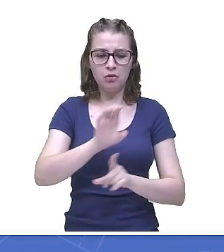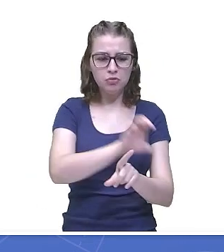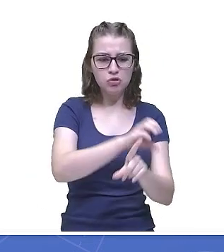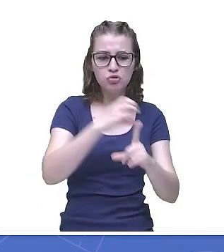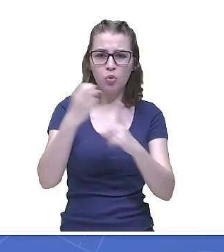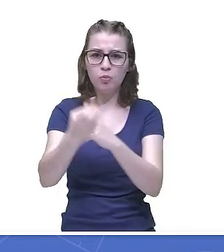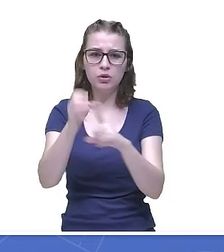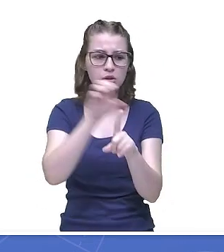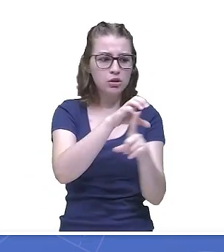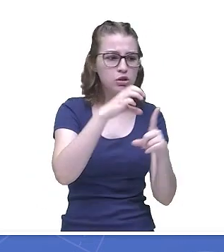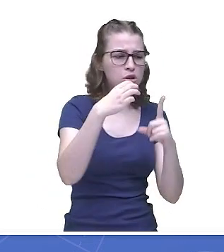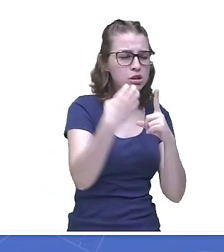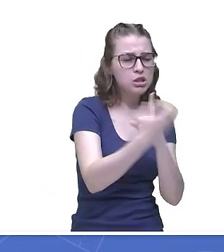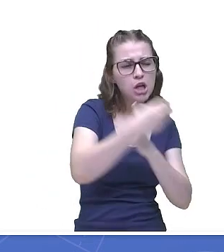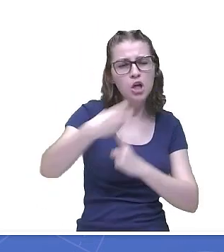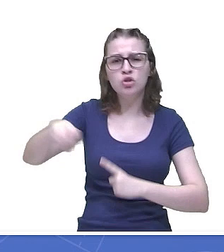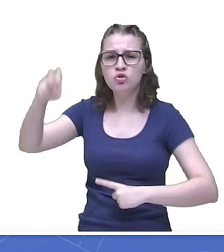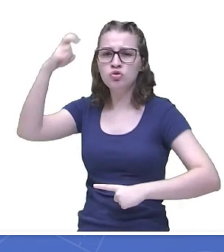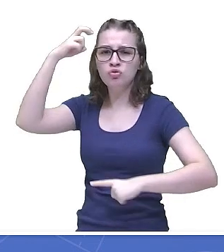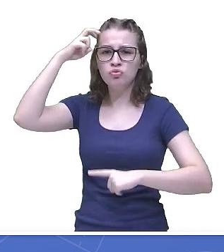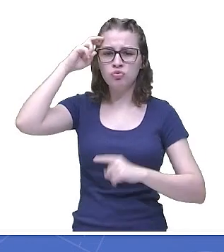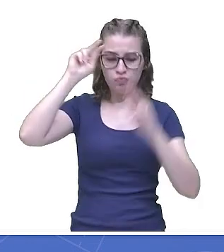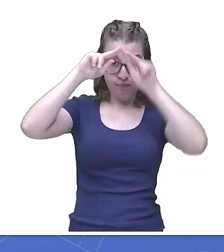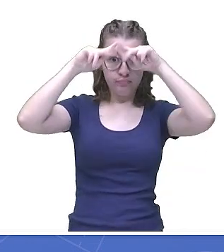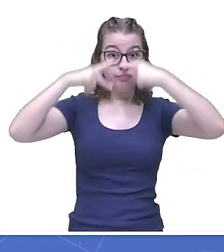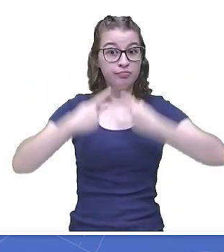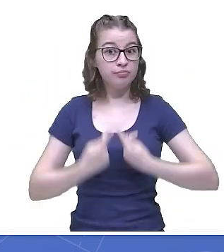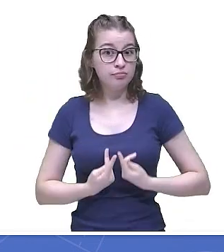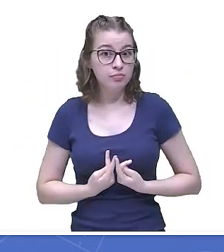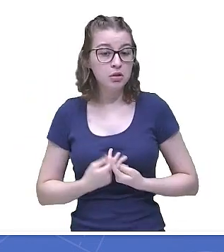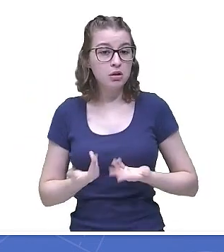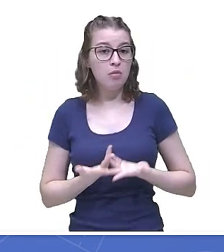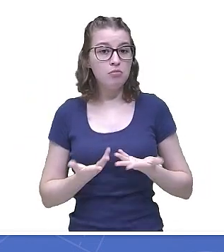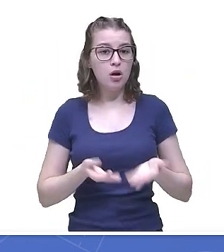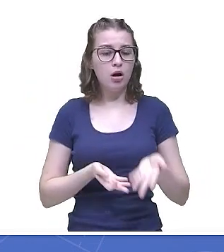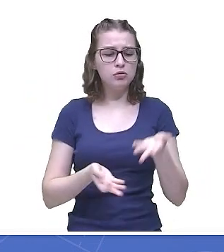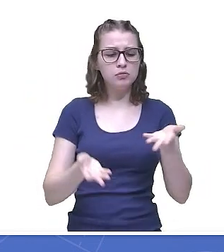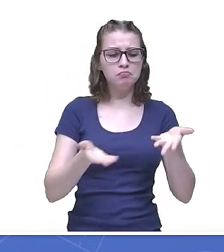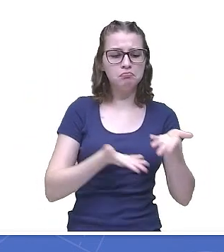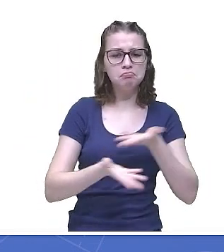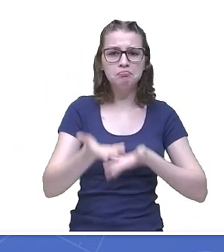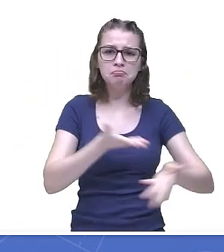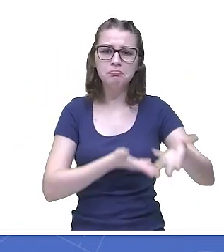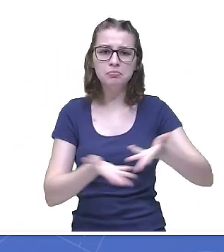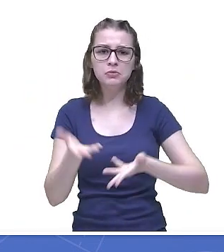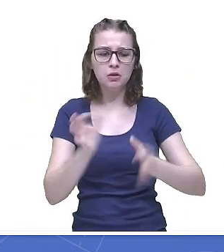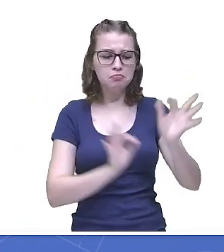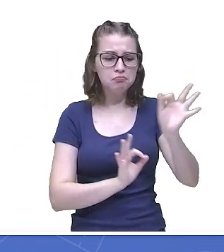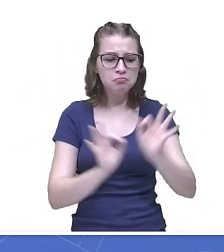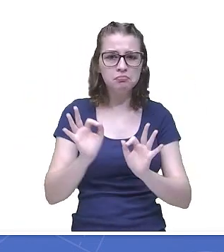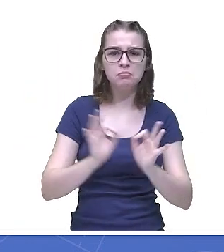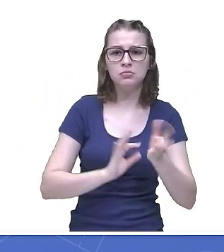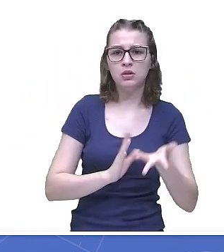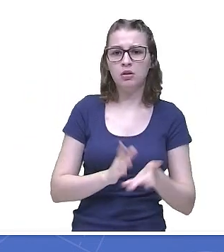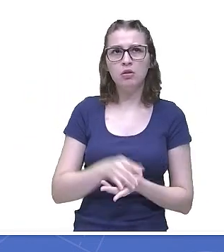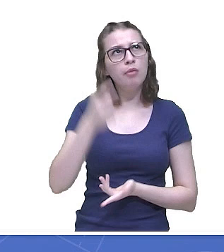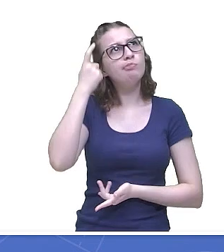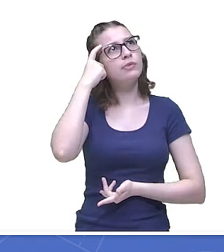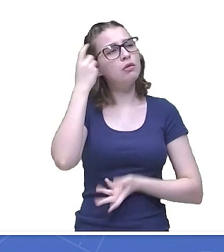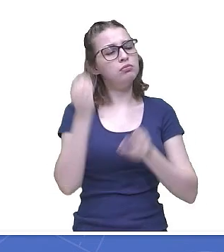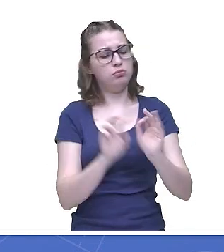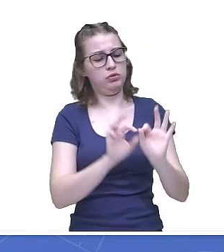humanas, todas as culturas humanas, as organizações humanas, existe essa ideia da